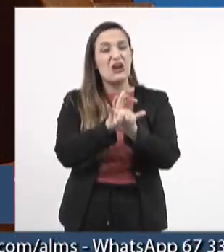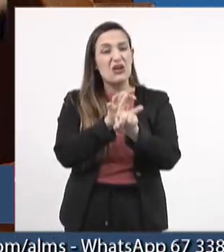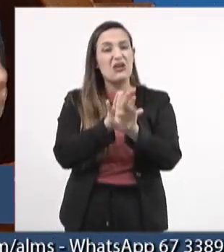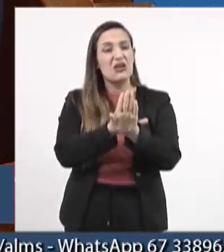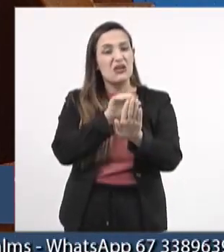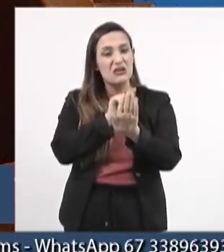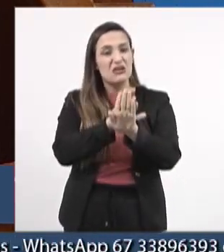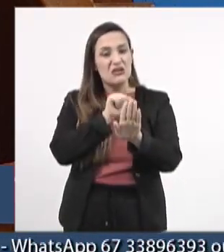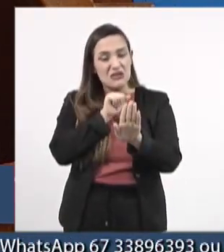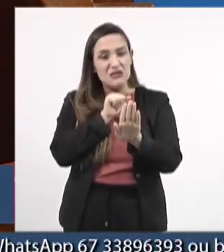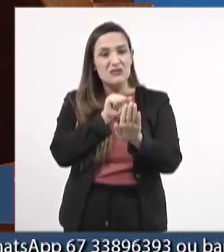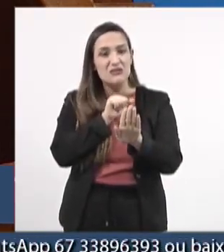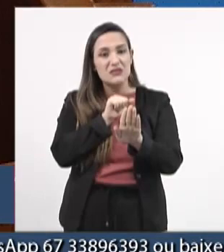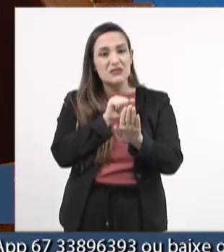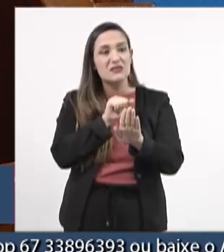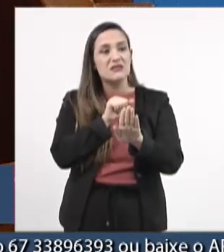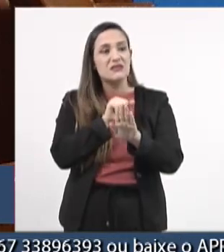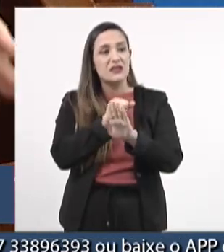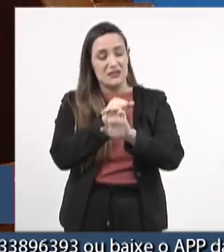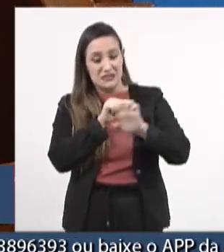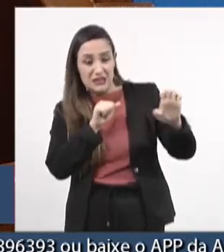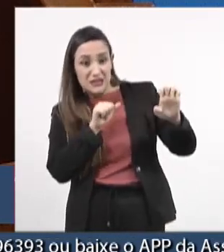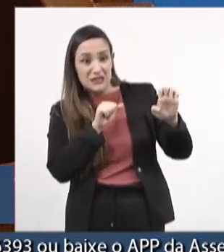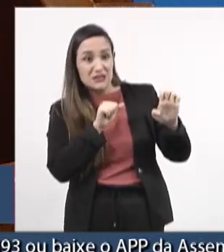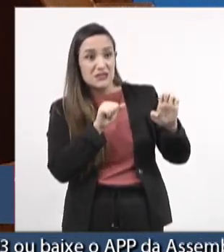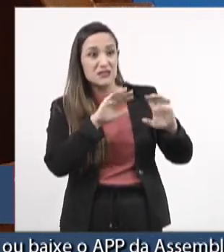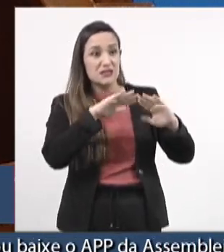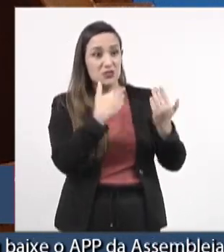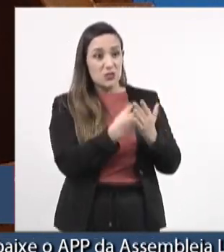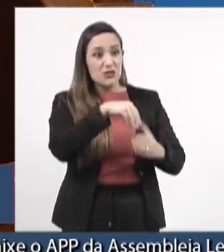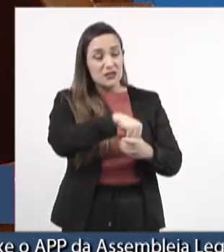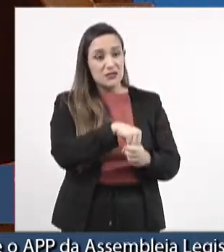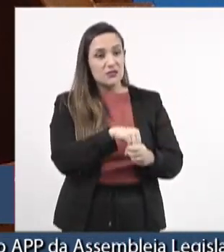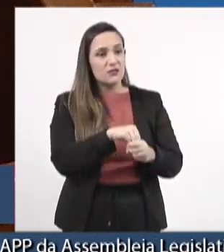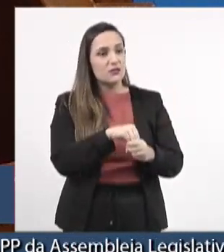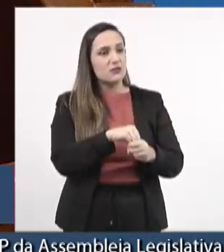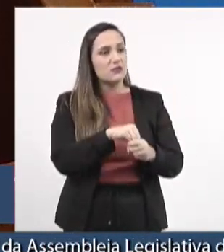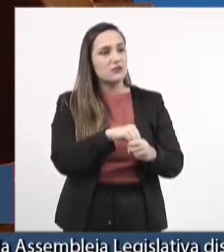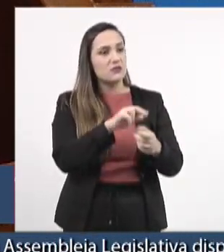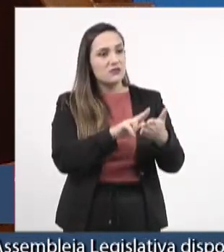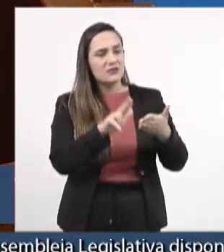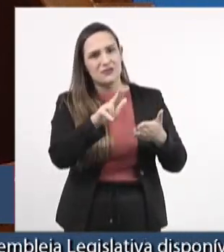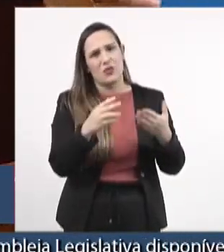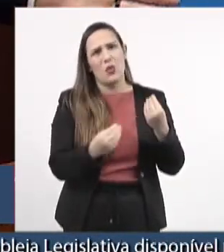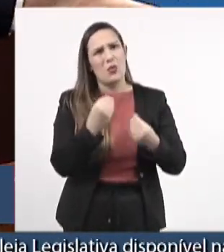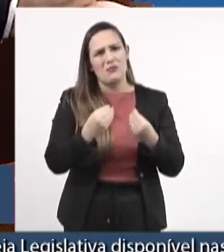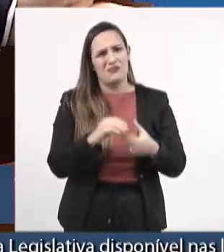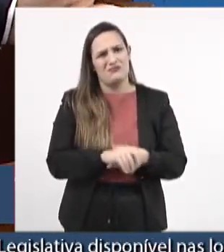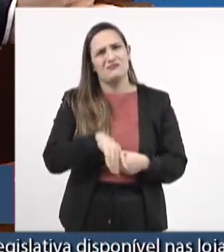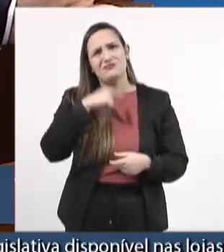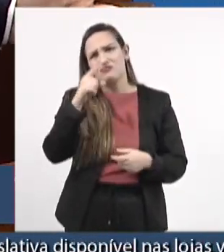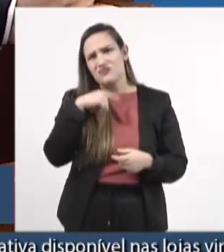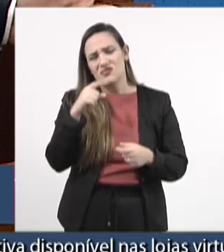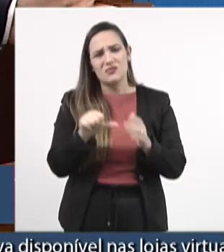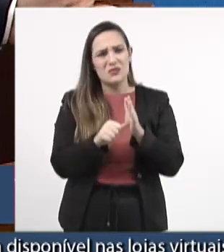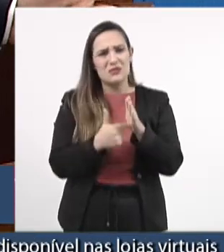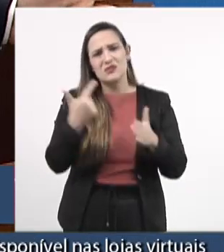ideológica de esquerda nas escolas e nas universidades, o Bolsonaro não tinha ido nem para o segundo turno.